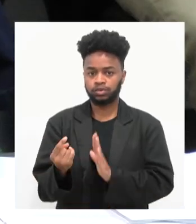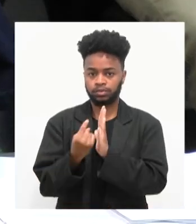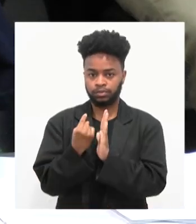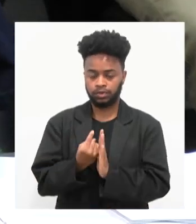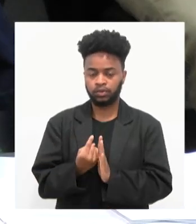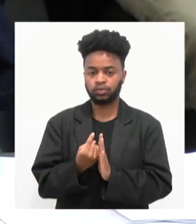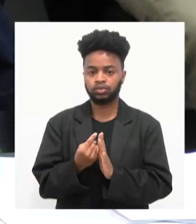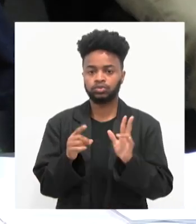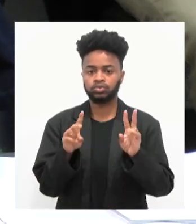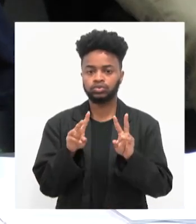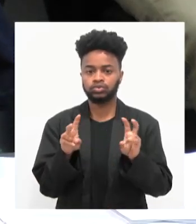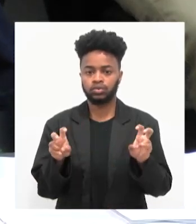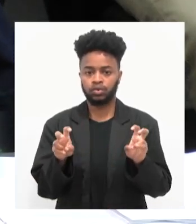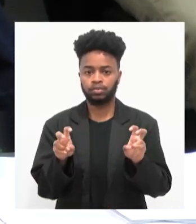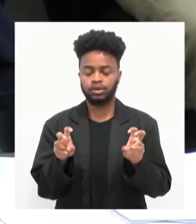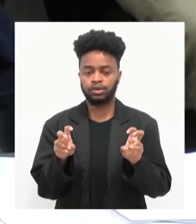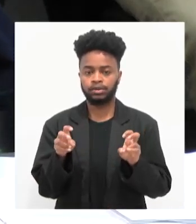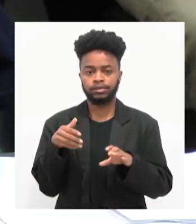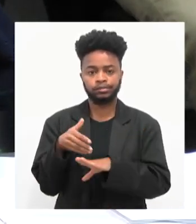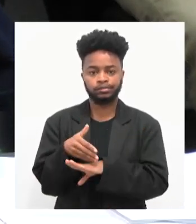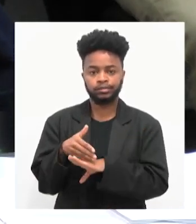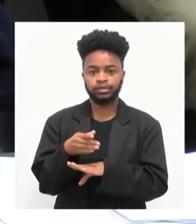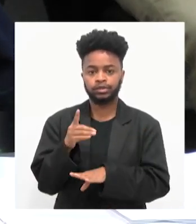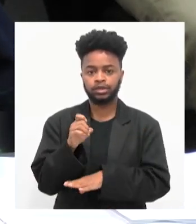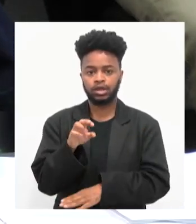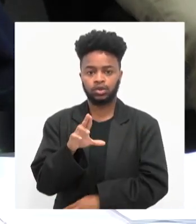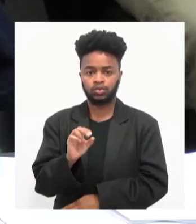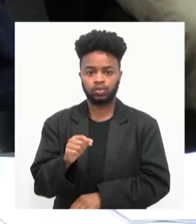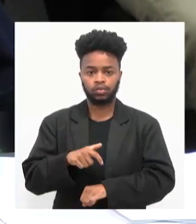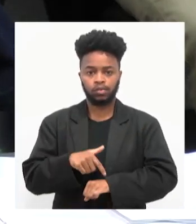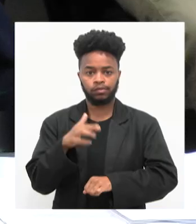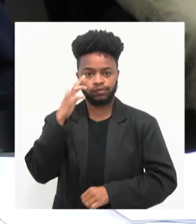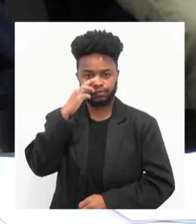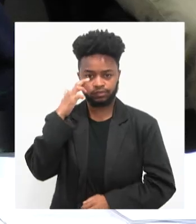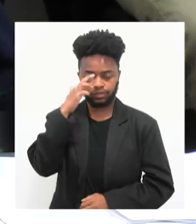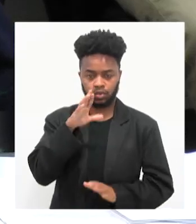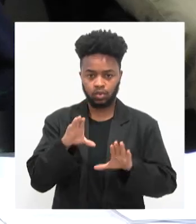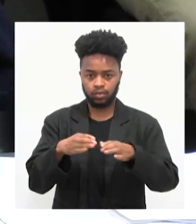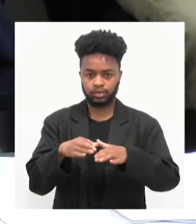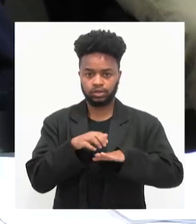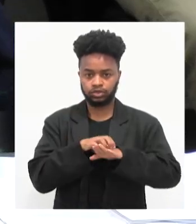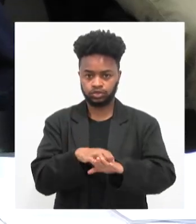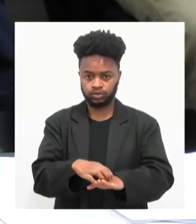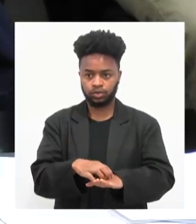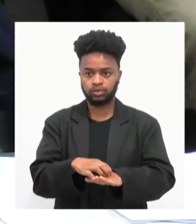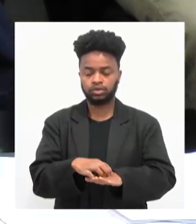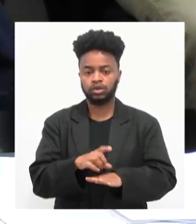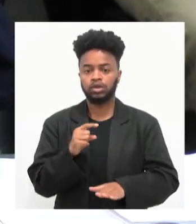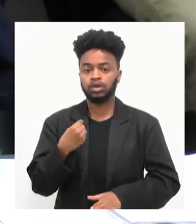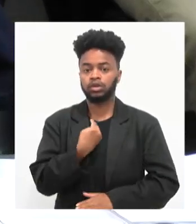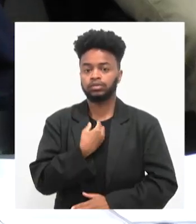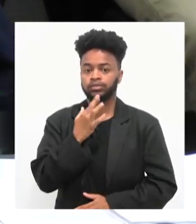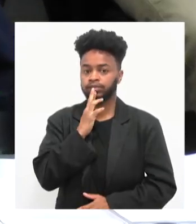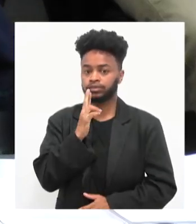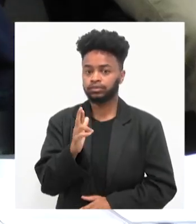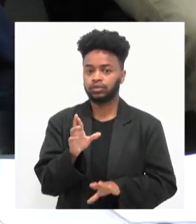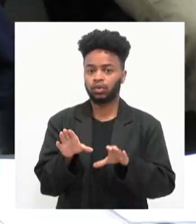relação ao comparecimento do Detro nas fiscalizações da Comissão de Transporte. Nós respondemos à